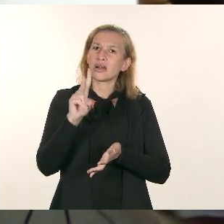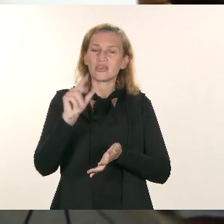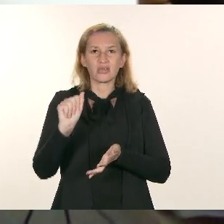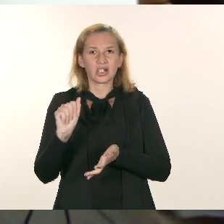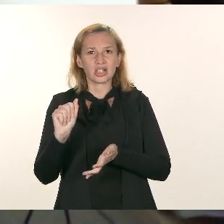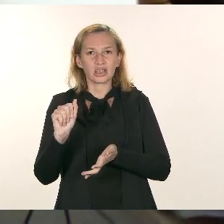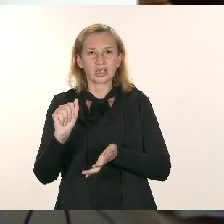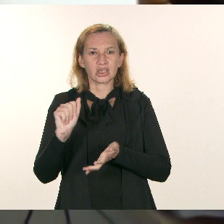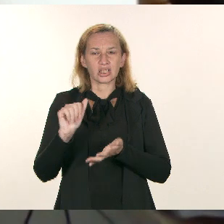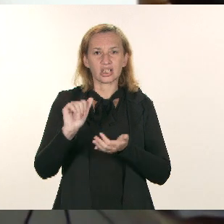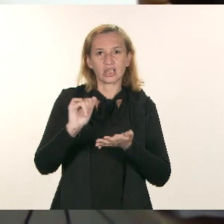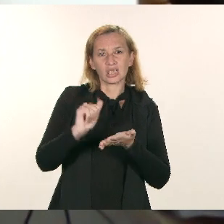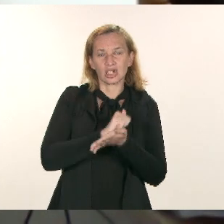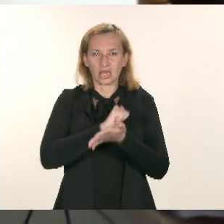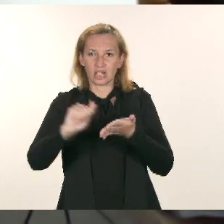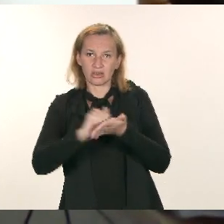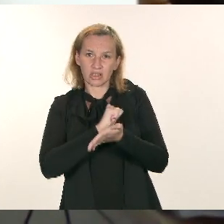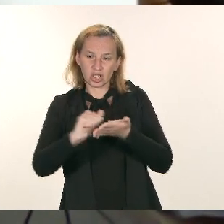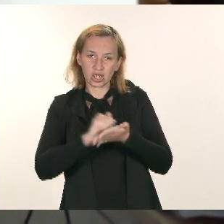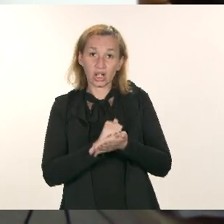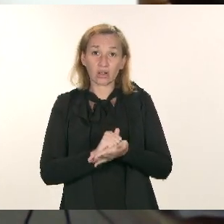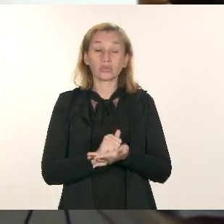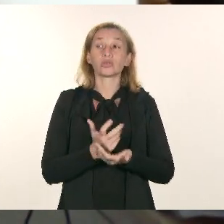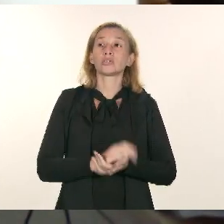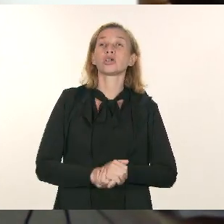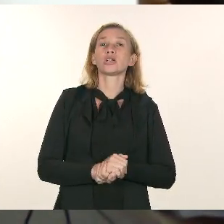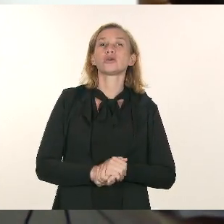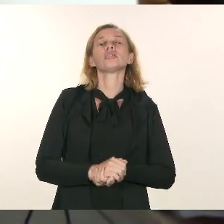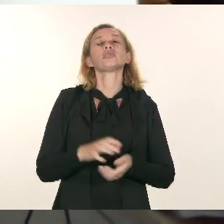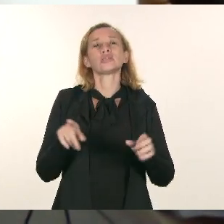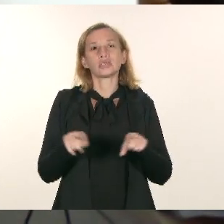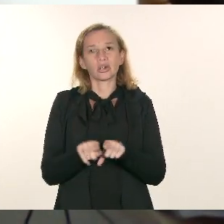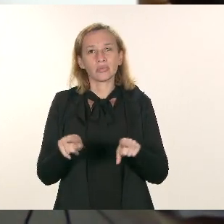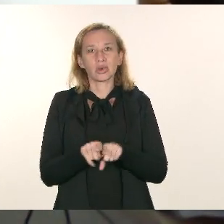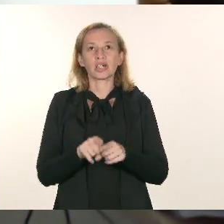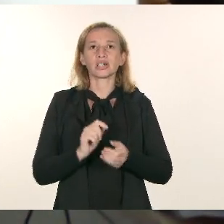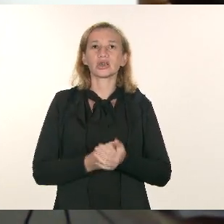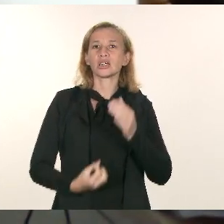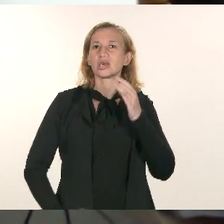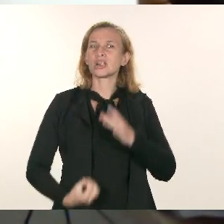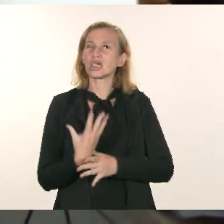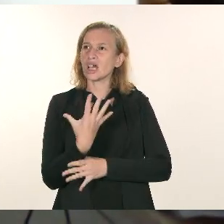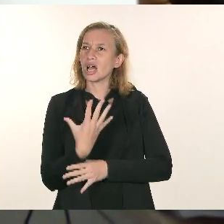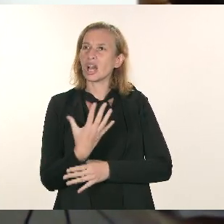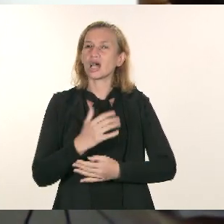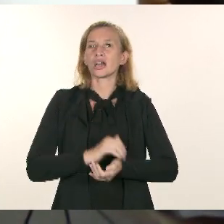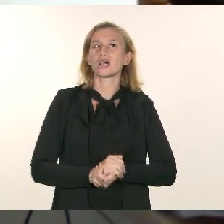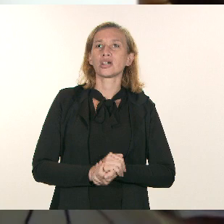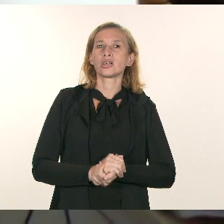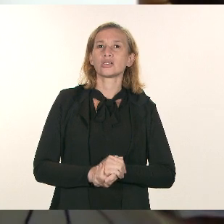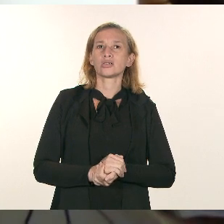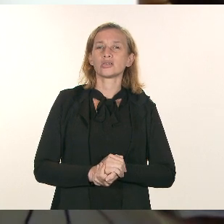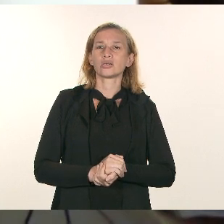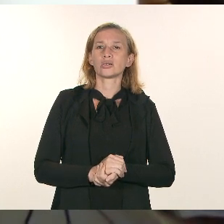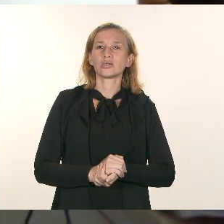E, com isso, este Centrão também criar um manto de